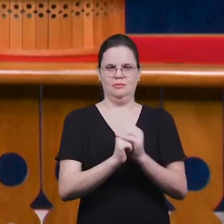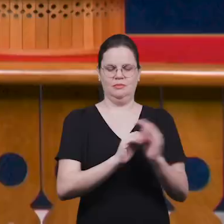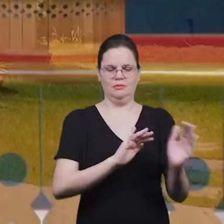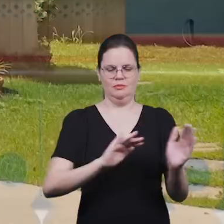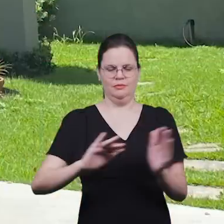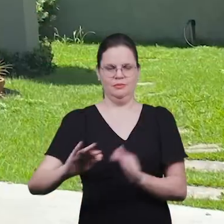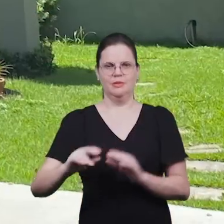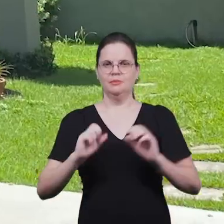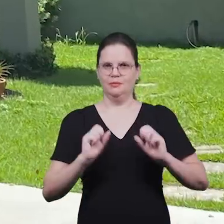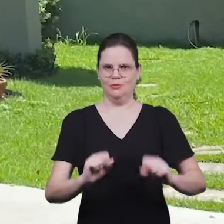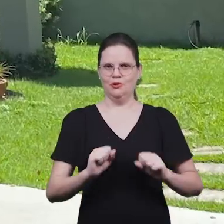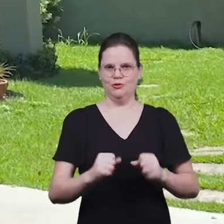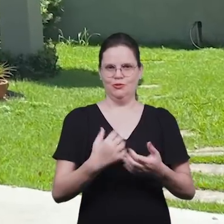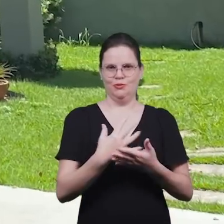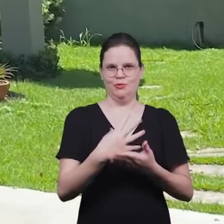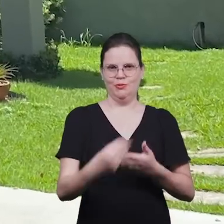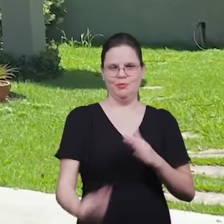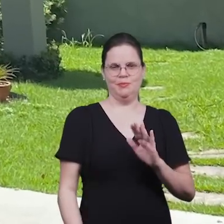Amém.